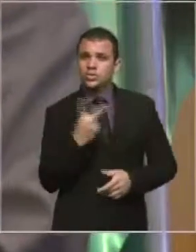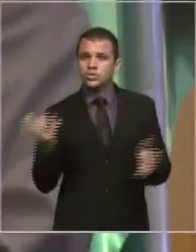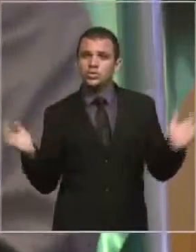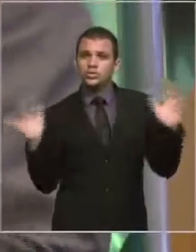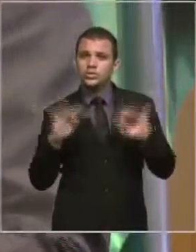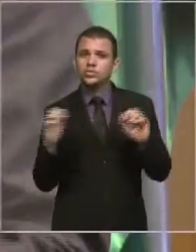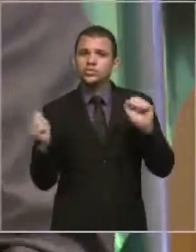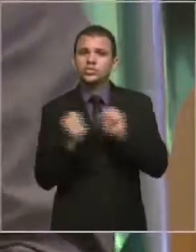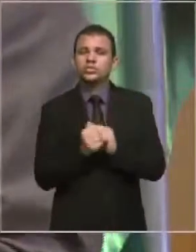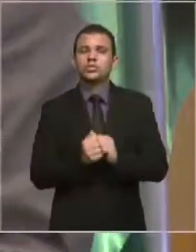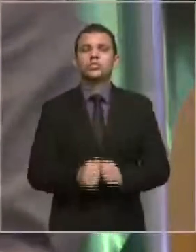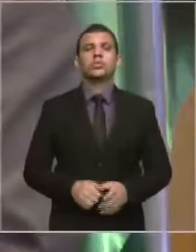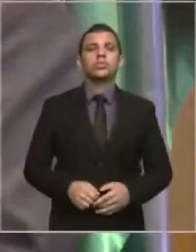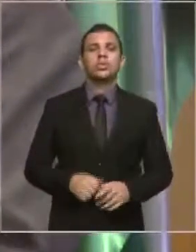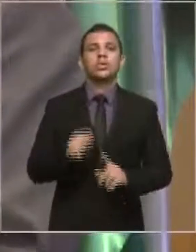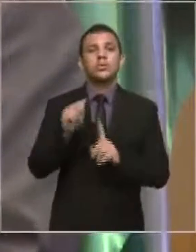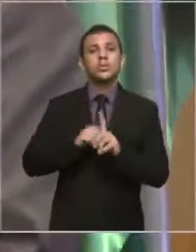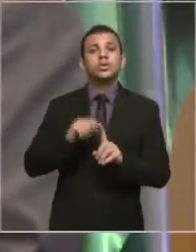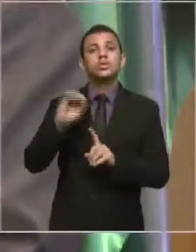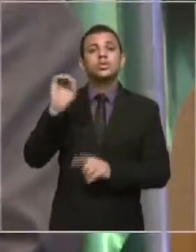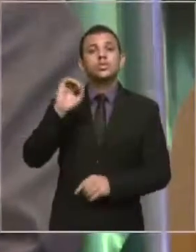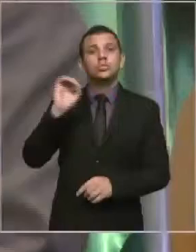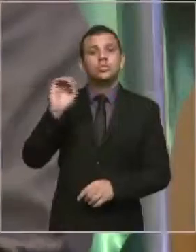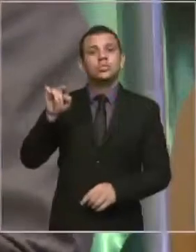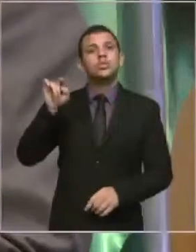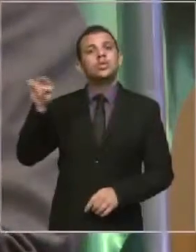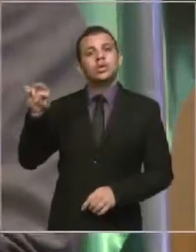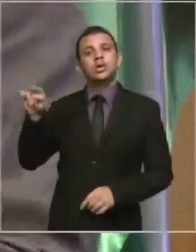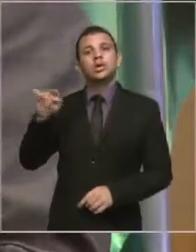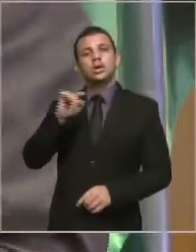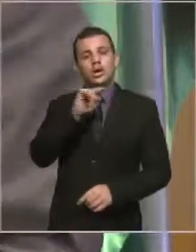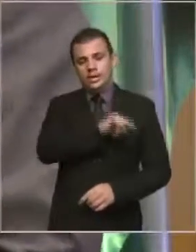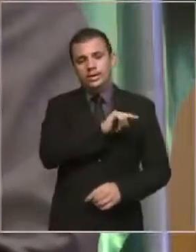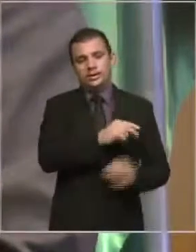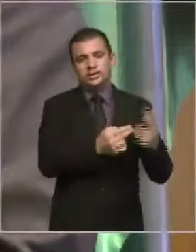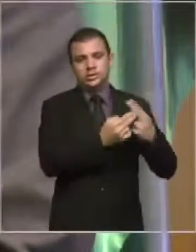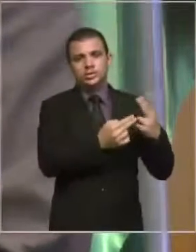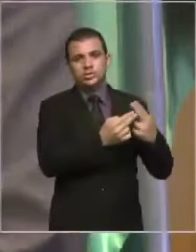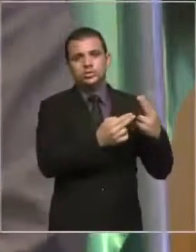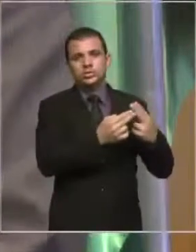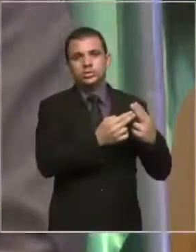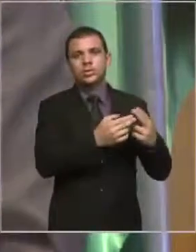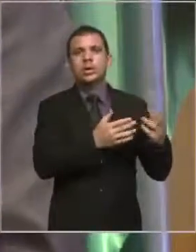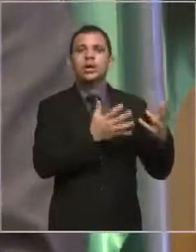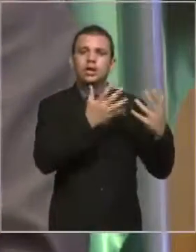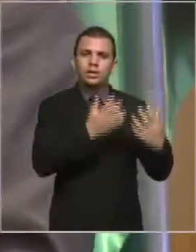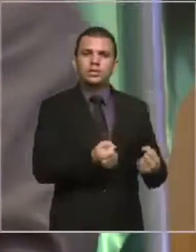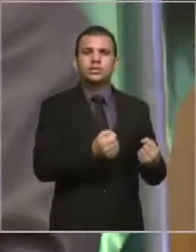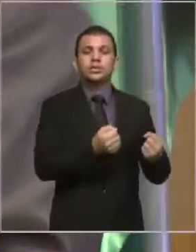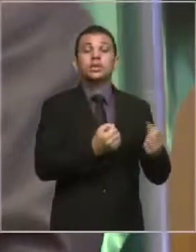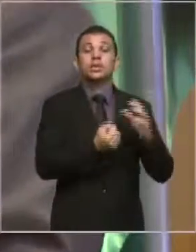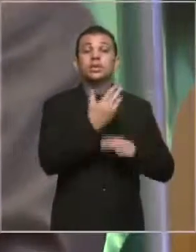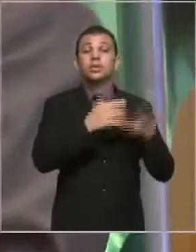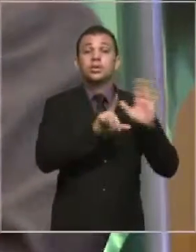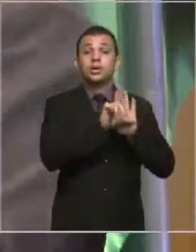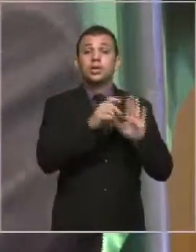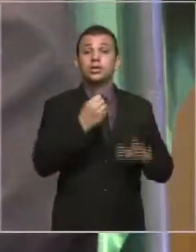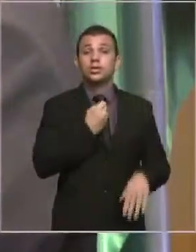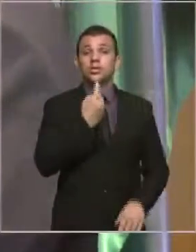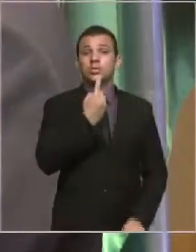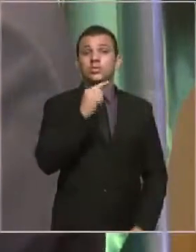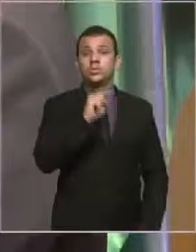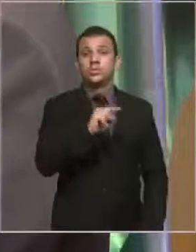aprova o protocolo, ratifica o protocolo de criação do consórcio, criando a Lei Municipal 1996-2015.